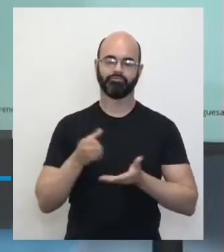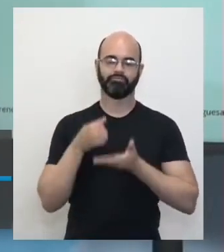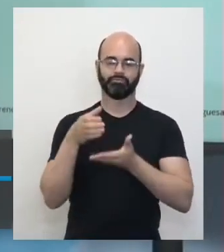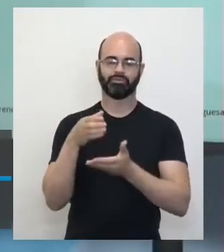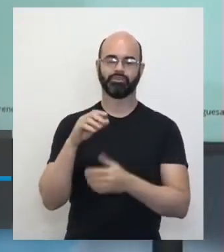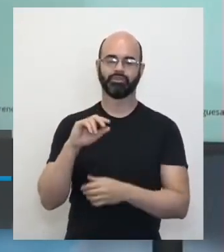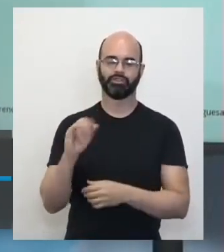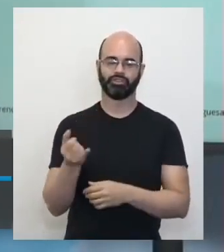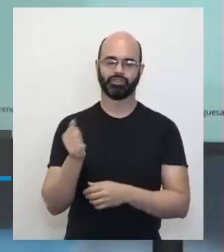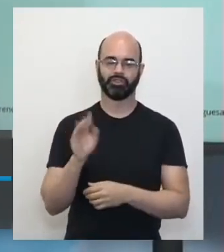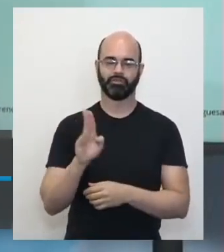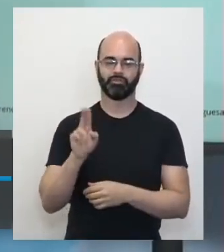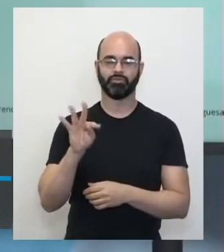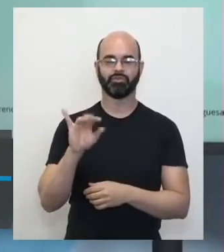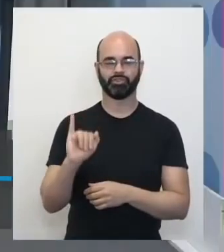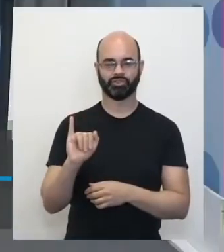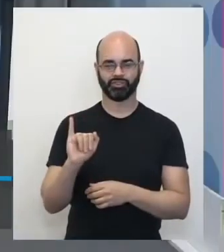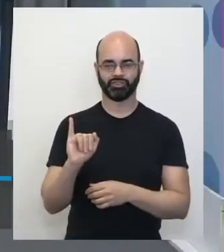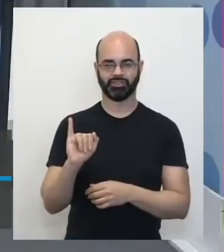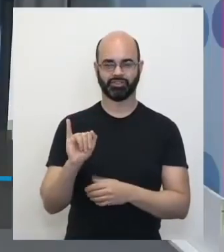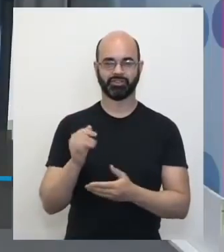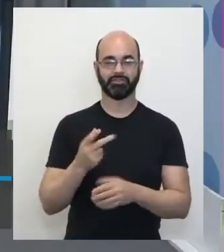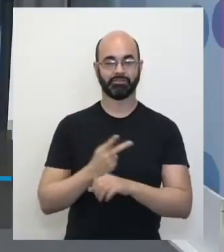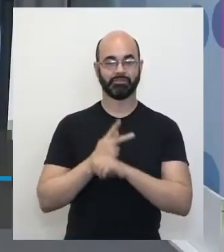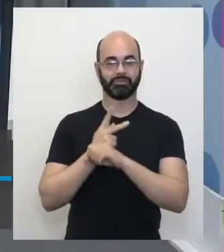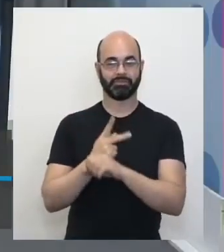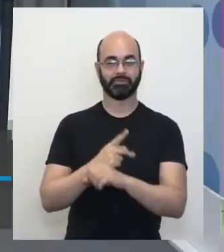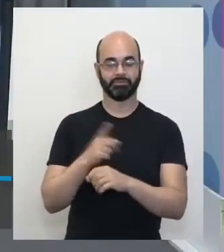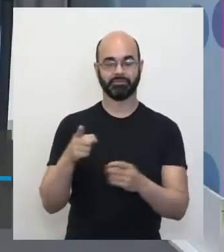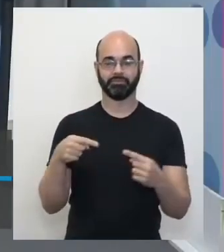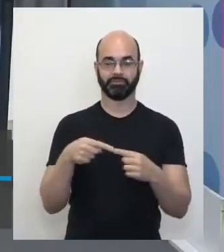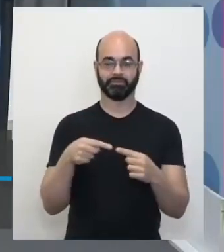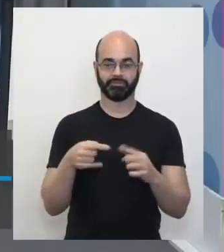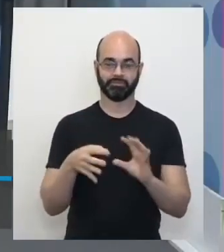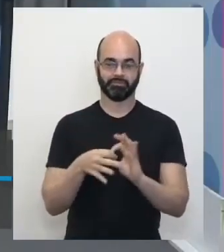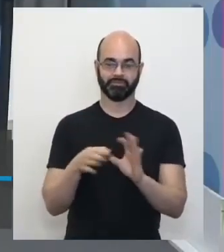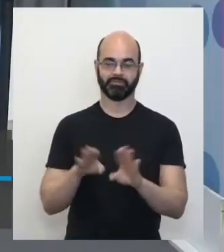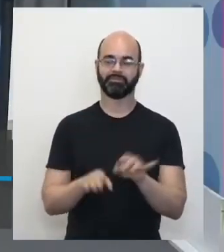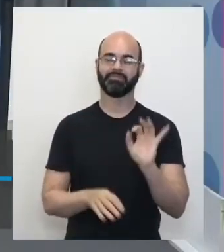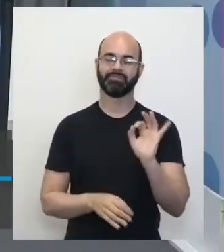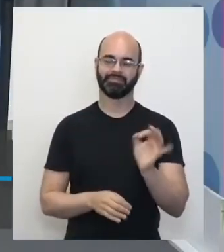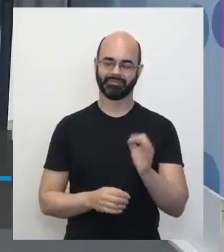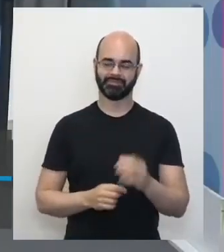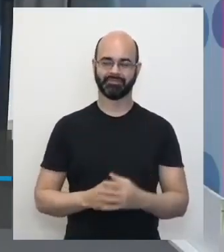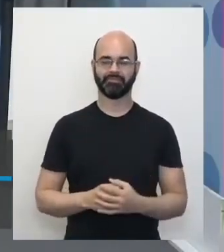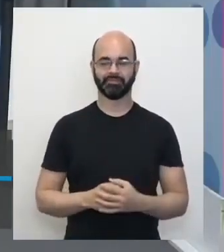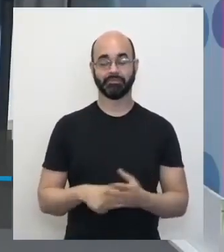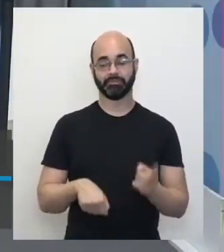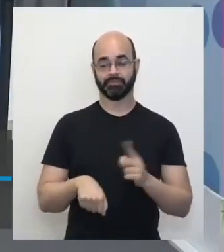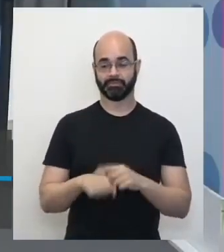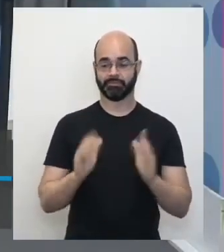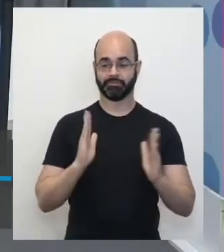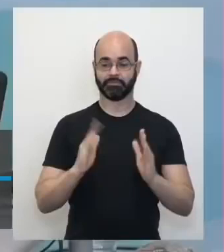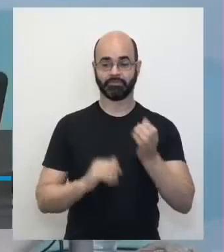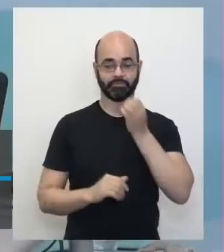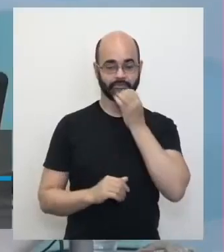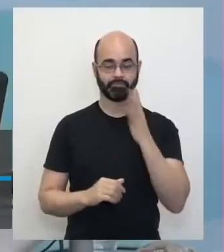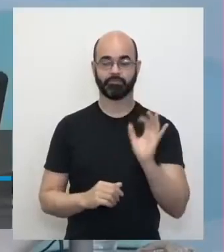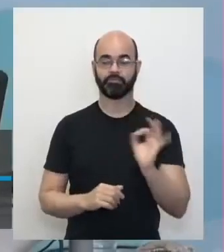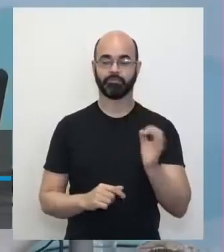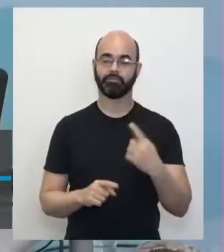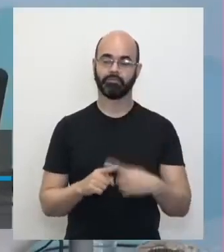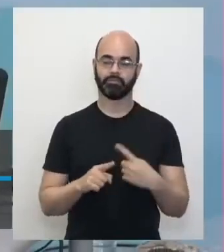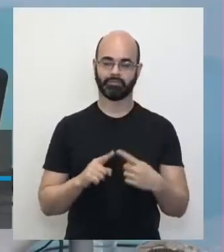professora Silvia colocou. Então, assim, exatamente isso. Diz que está vivendo um bom momento porque